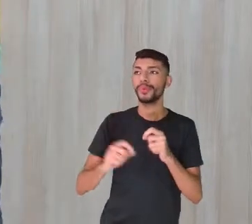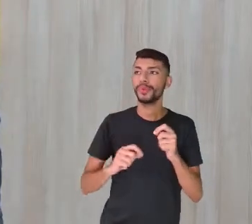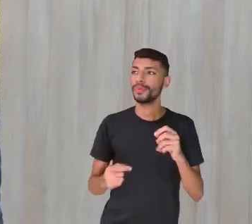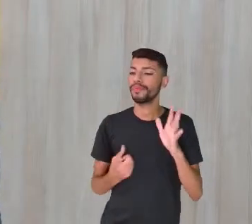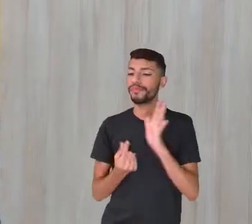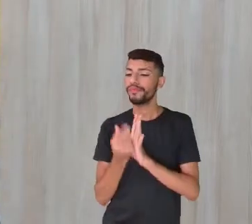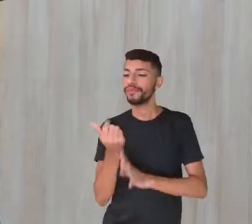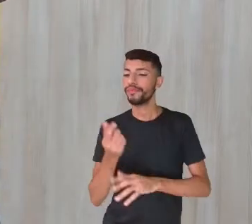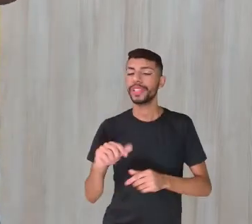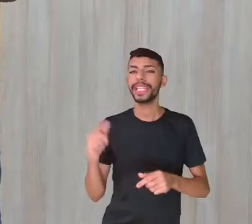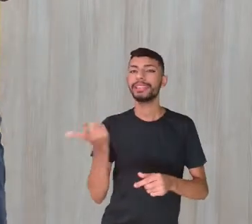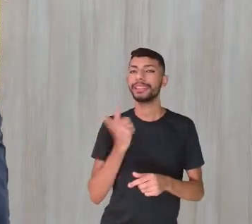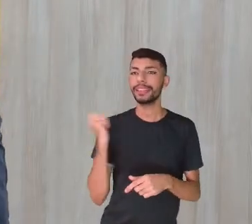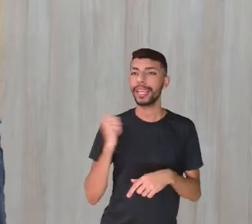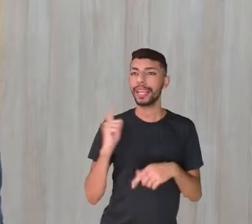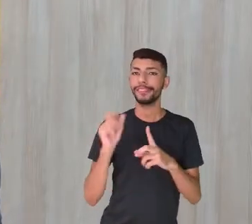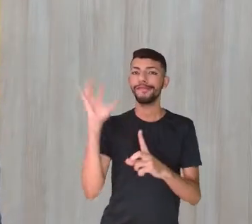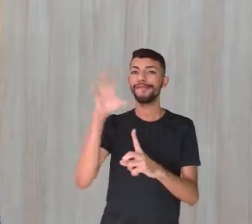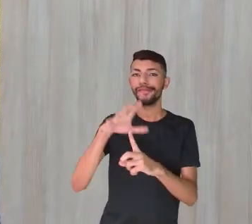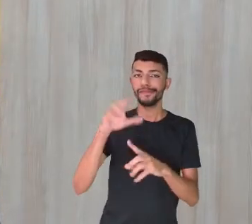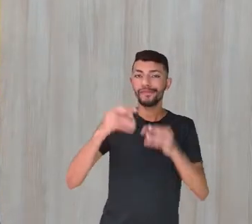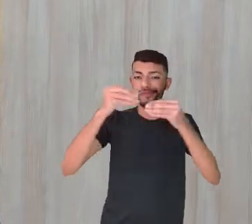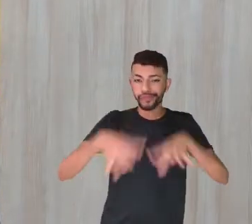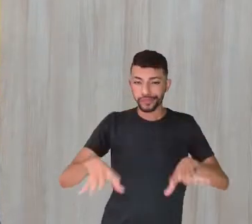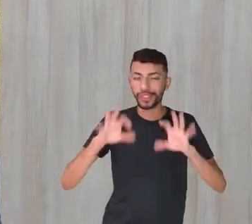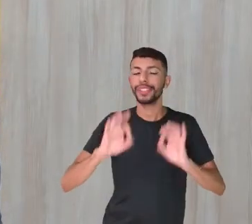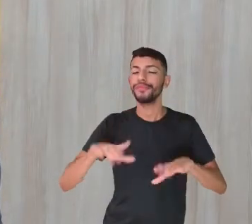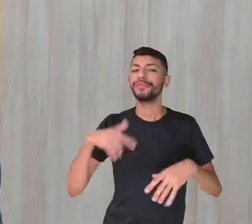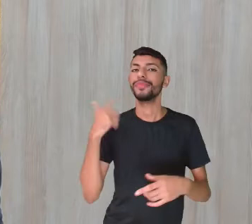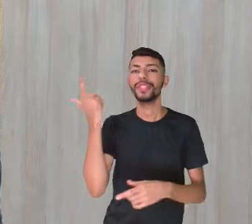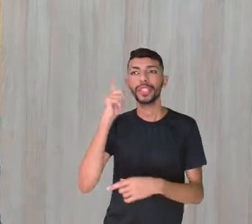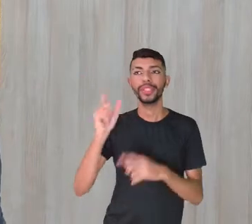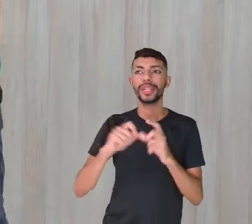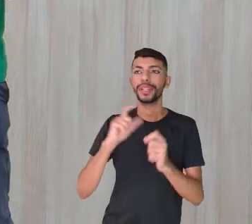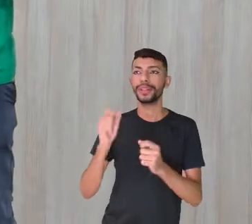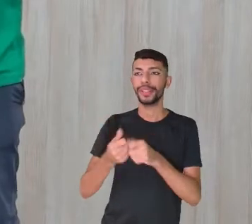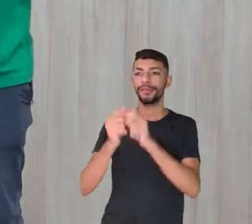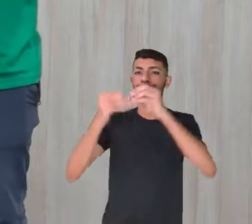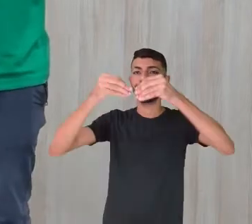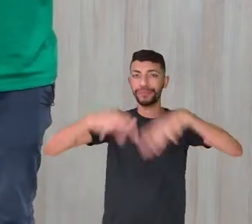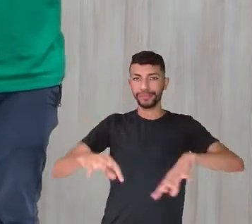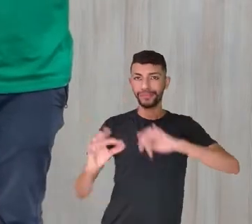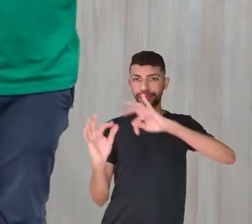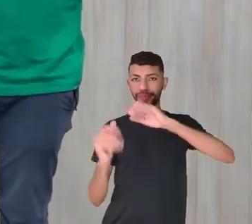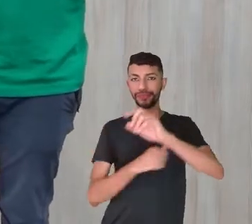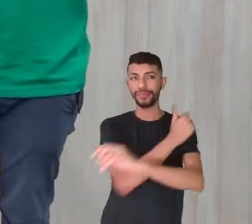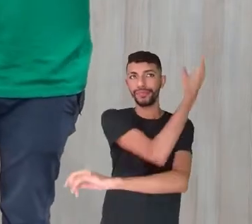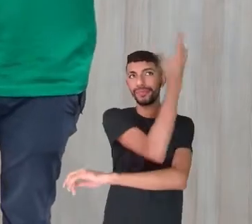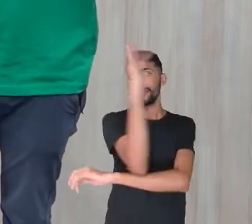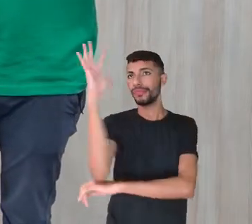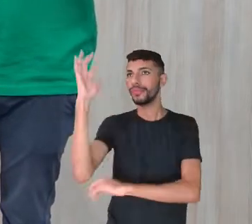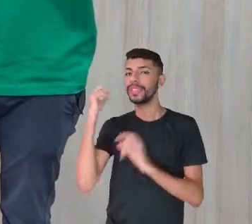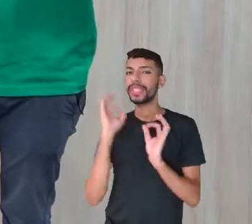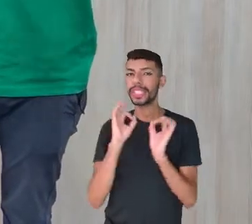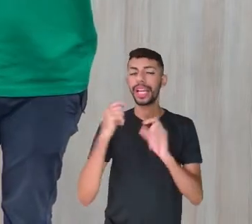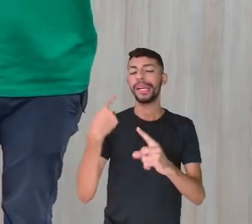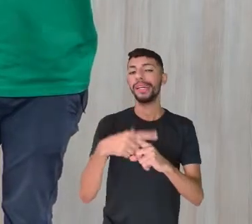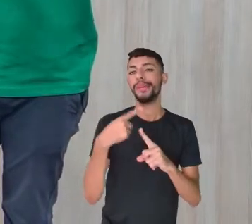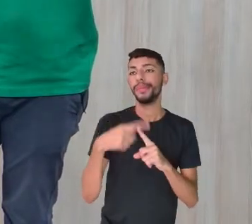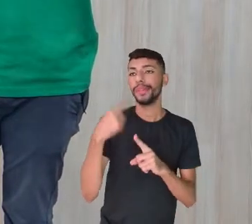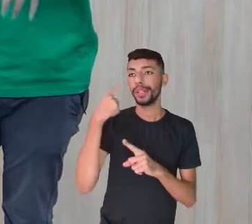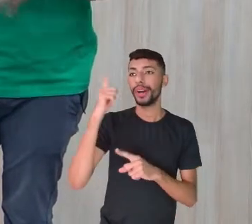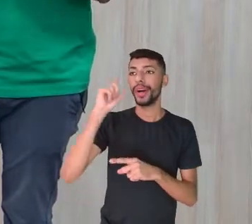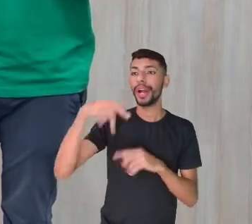gerar consequências, né, pessoal? Ela vai atingir ao meio ambiente, porque, como o professor Gilson falou, né, é